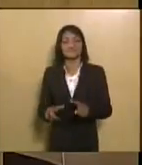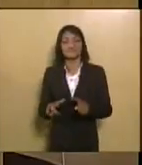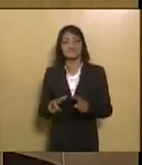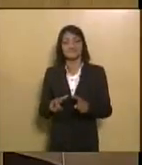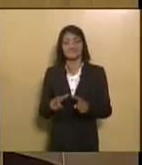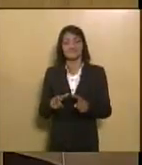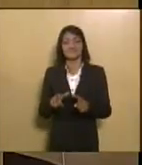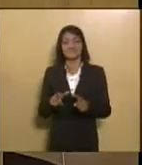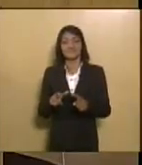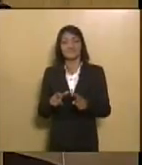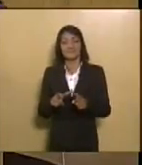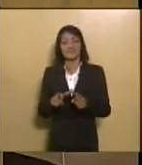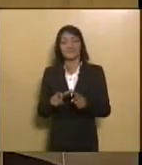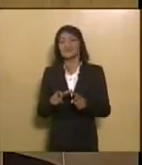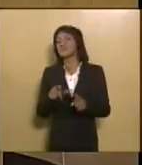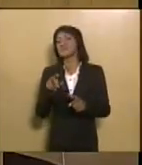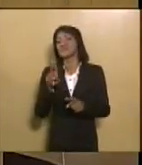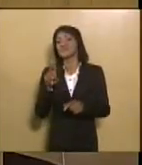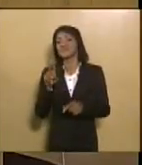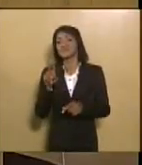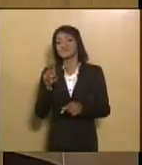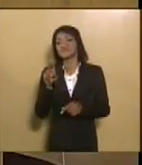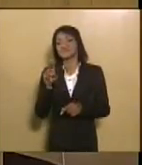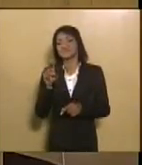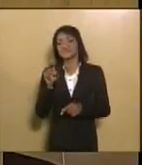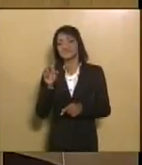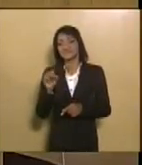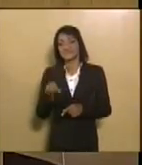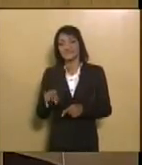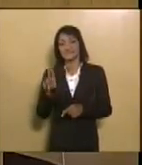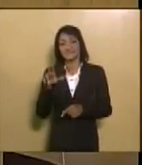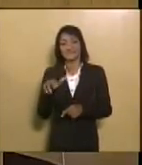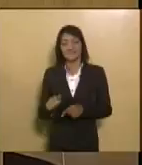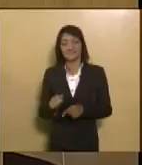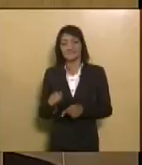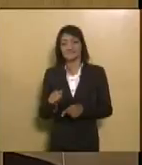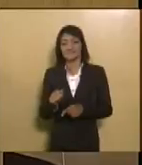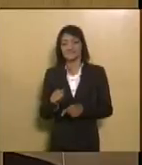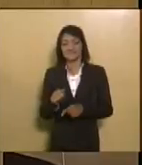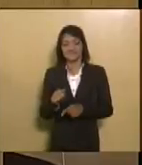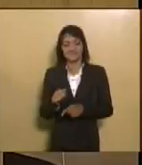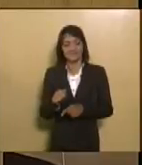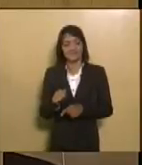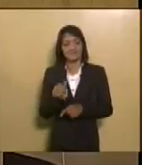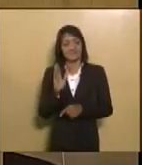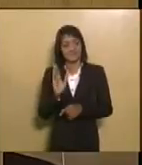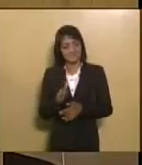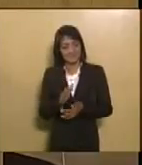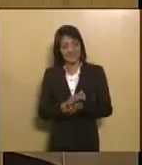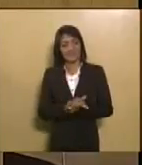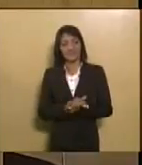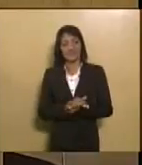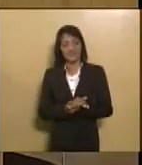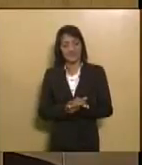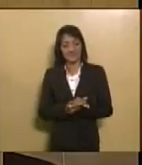de energia solar fotovoltaica, que é aquilo que